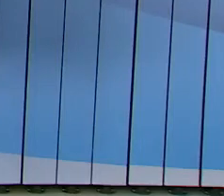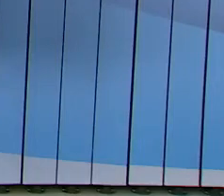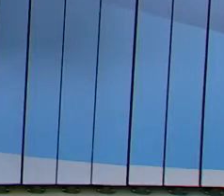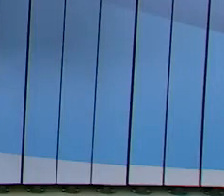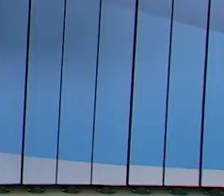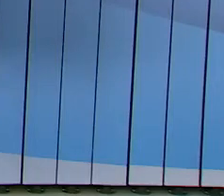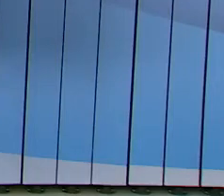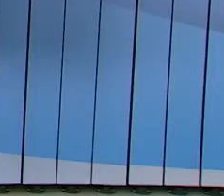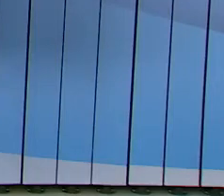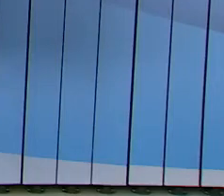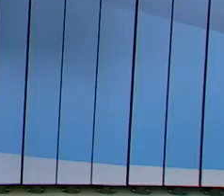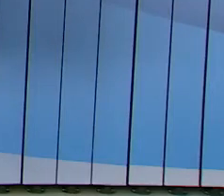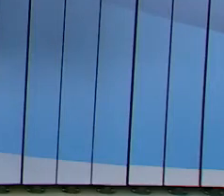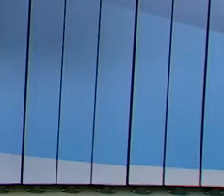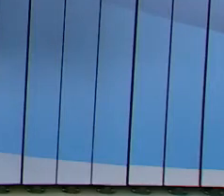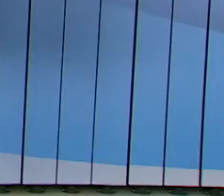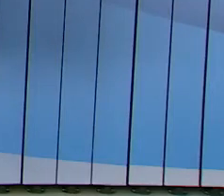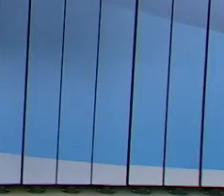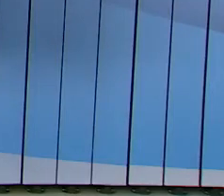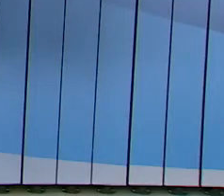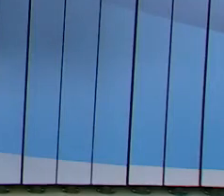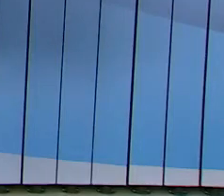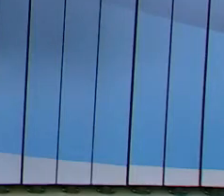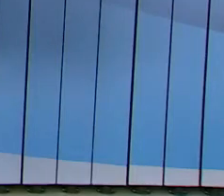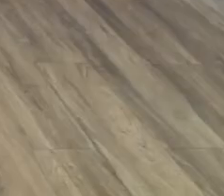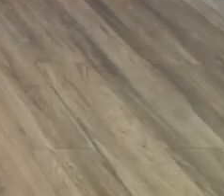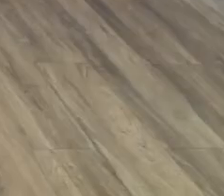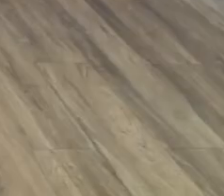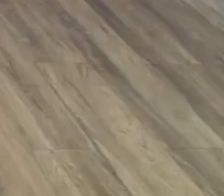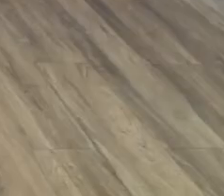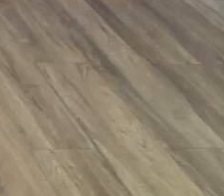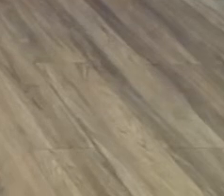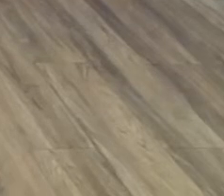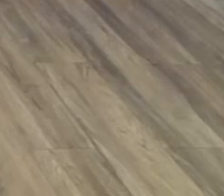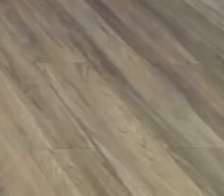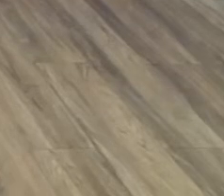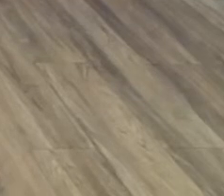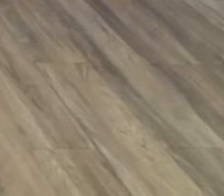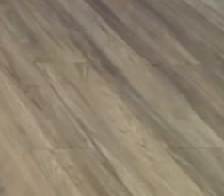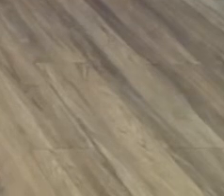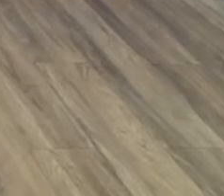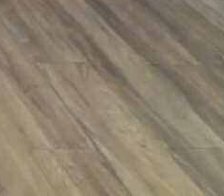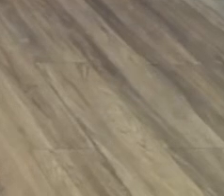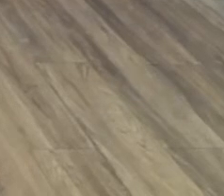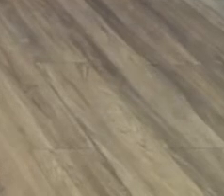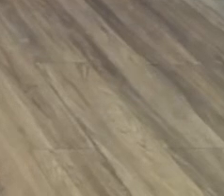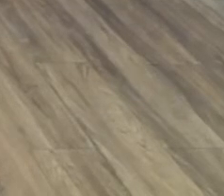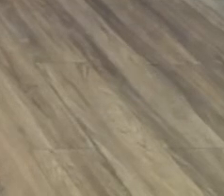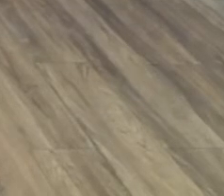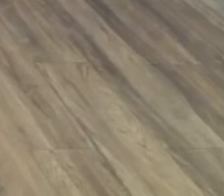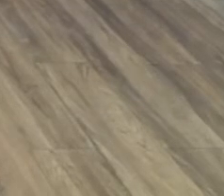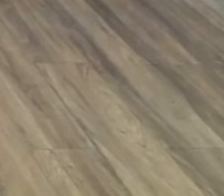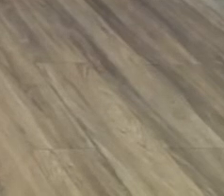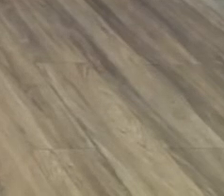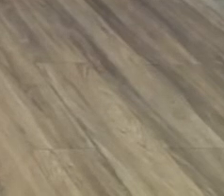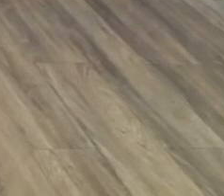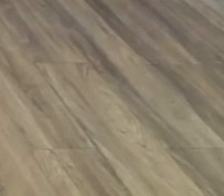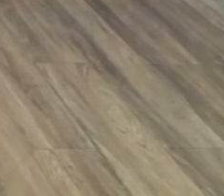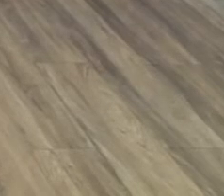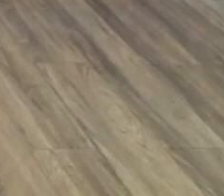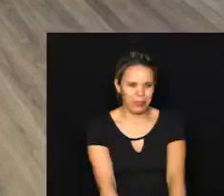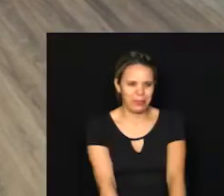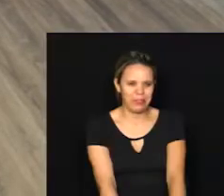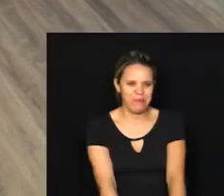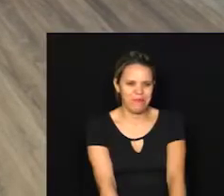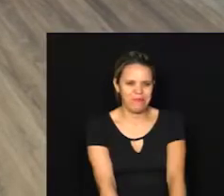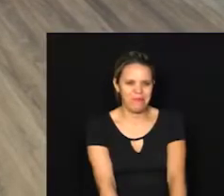para o intervalo, eu falei sobre o calor, falei sobre a previsão do tempo que pode chegar aos 38 graus e pedi para